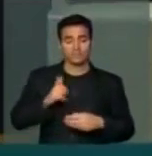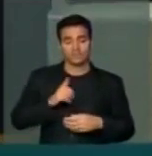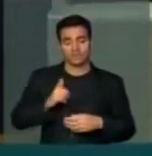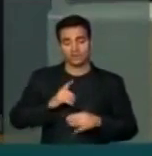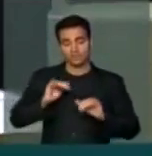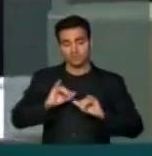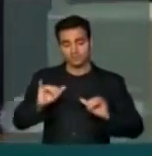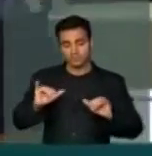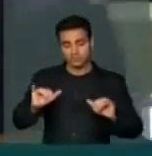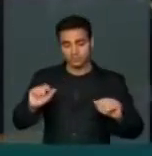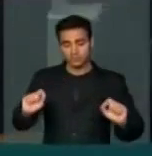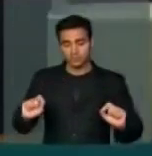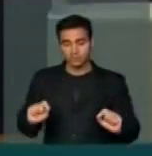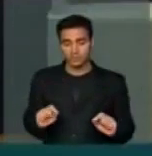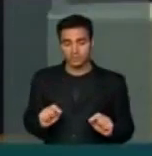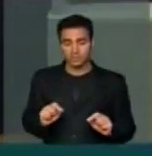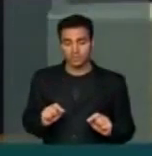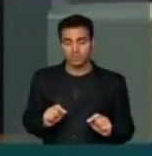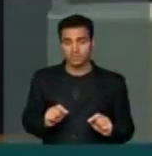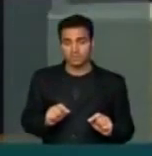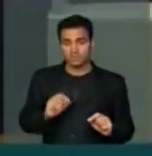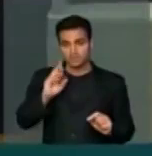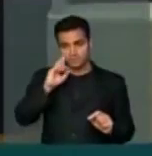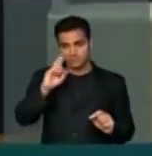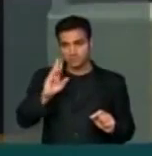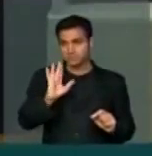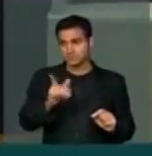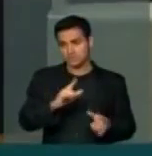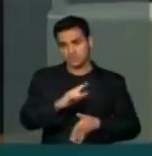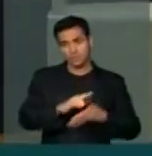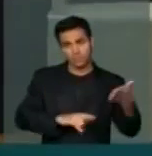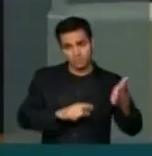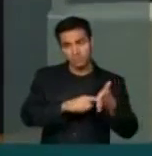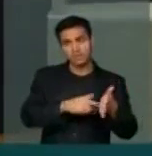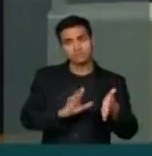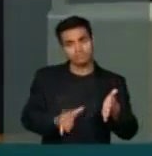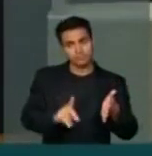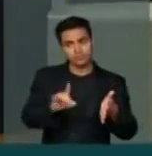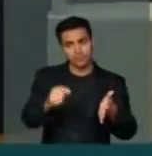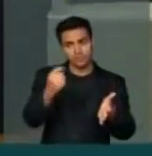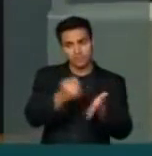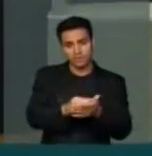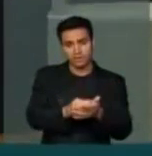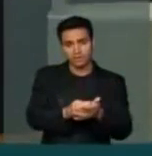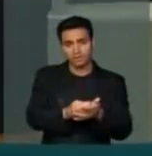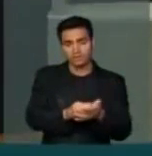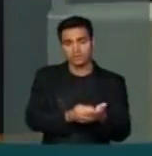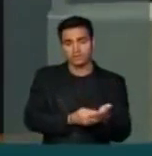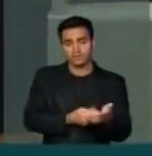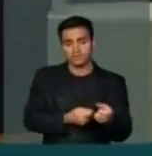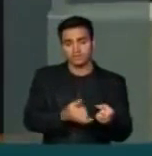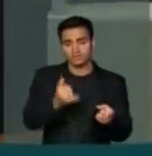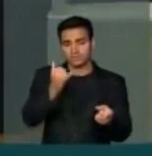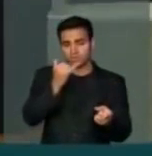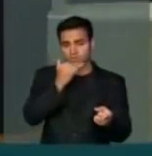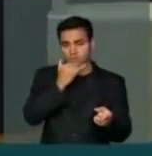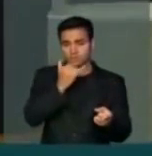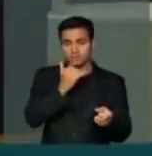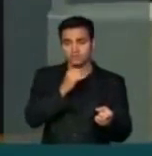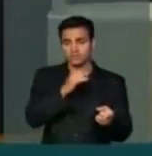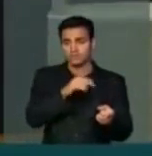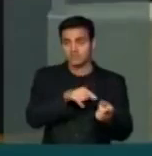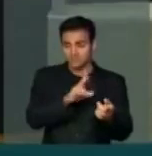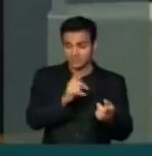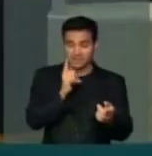essa aqui: seu Lunga, sua promissória venceu. Ele disse: eu não torço nem que perca nem que ganhe, quanto